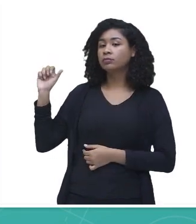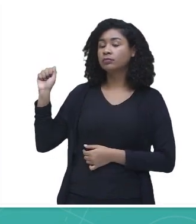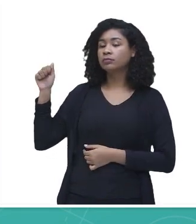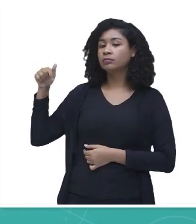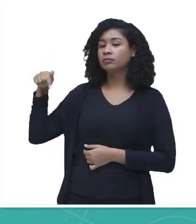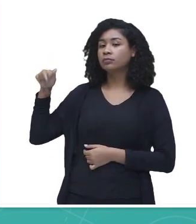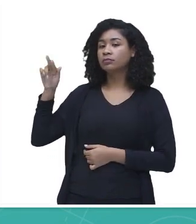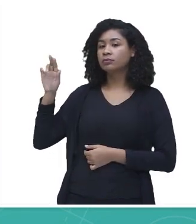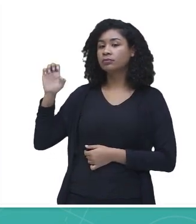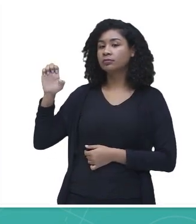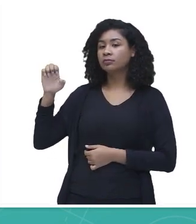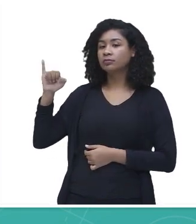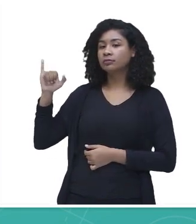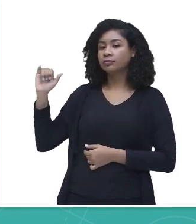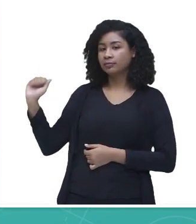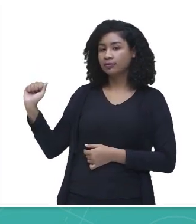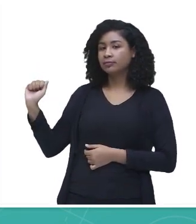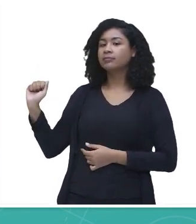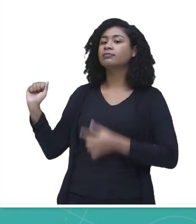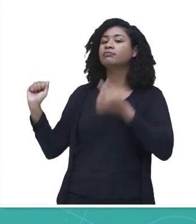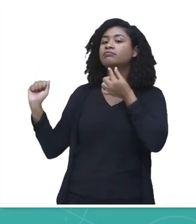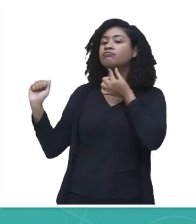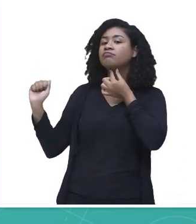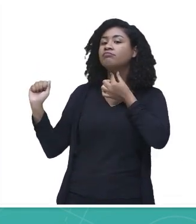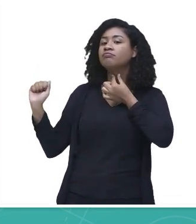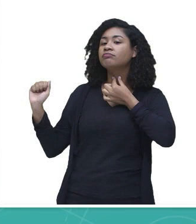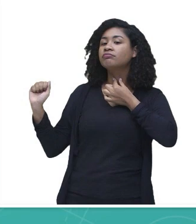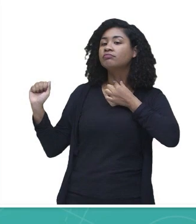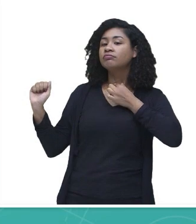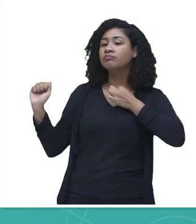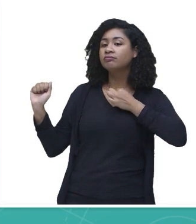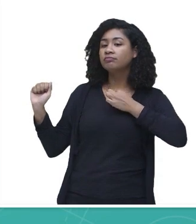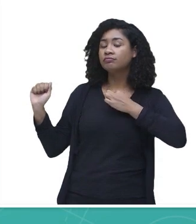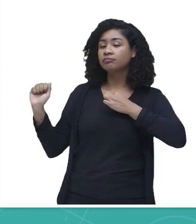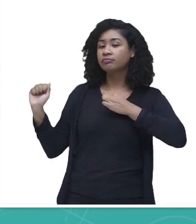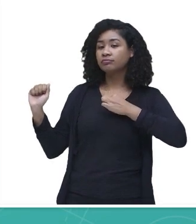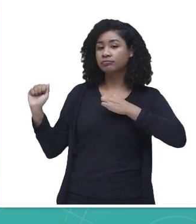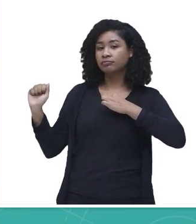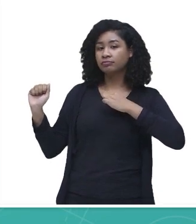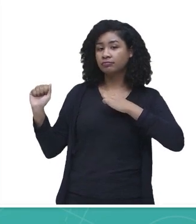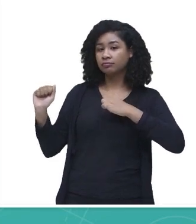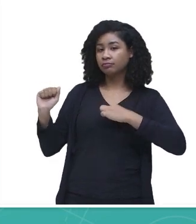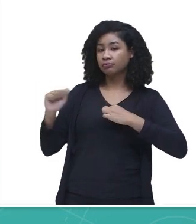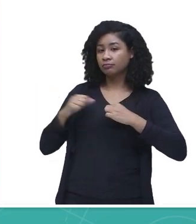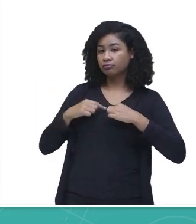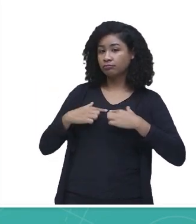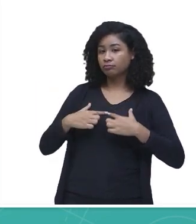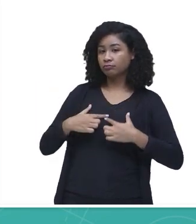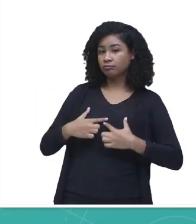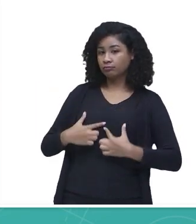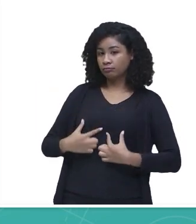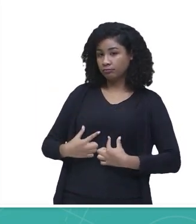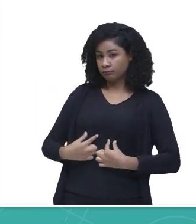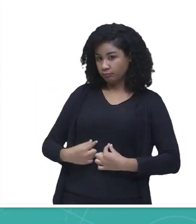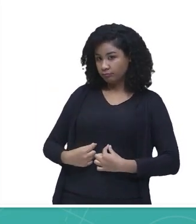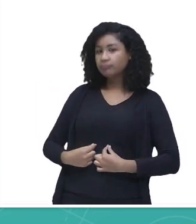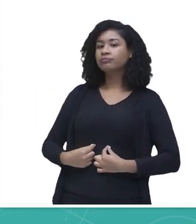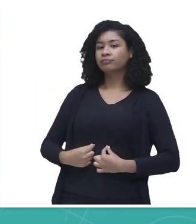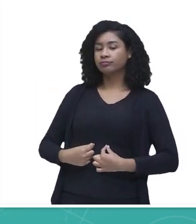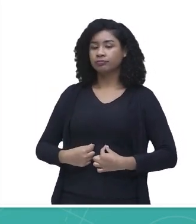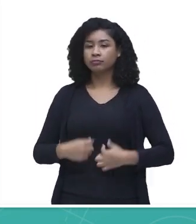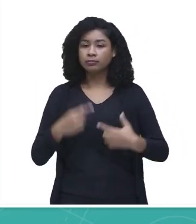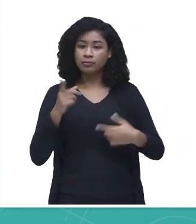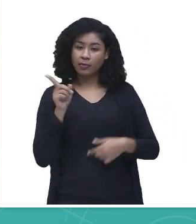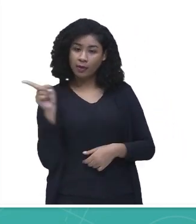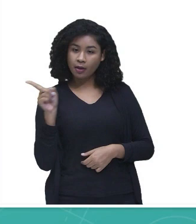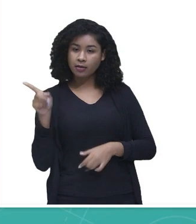Que vai levar o sangue, que vai levar o ar até os pulmões, tá? Então, aqui a gente vê os pulmões do gatinho,